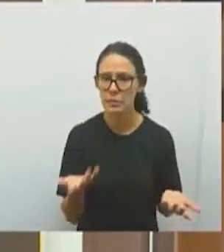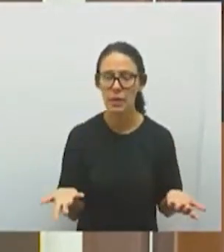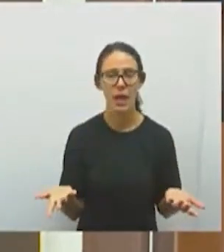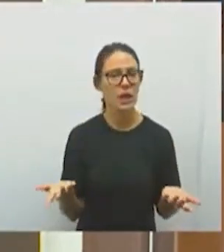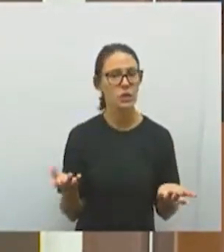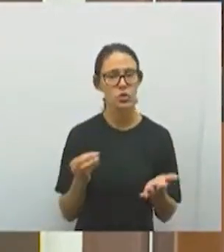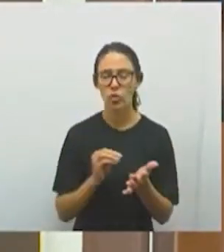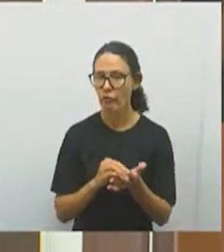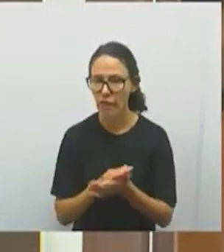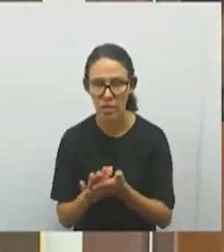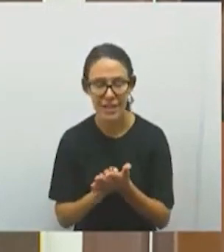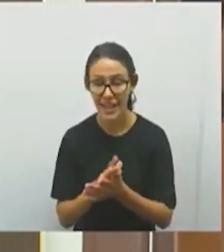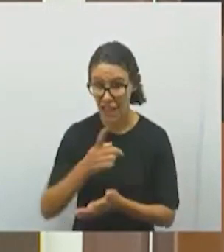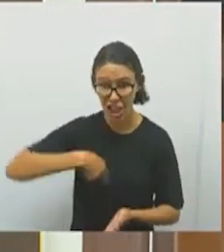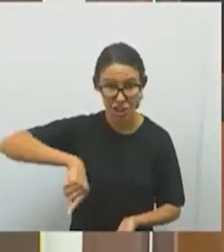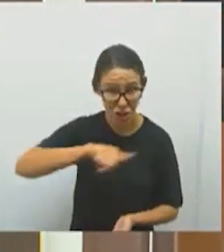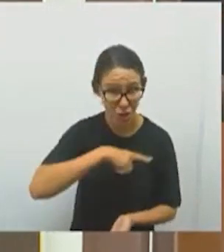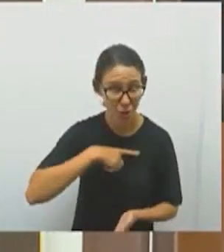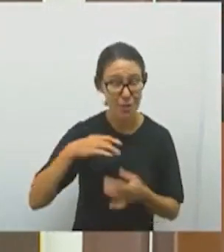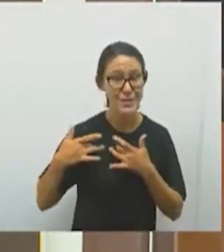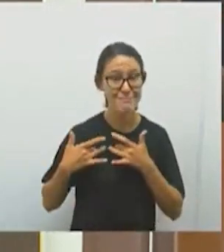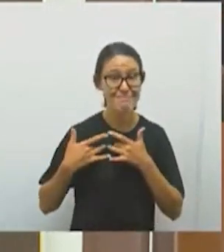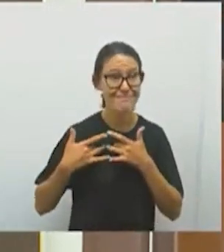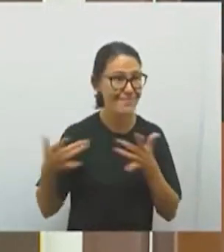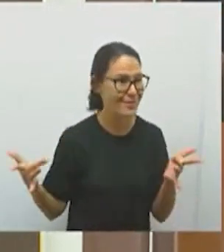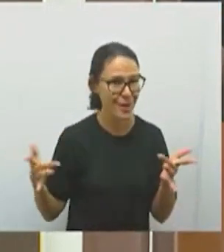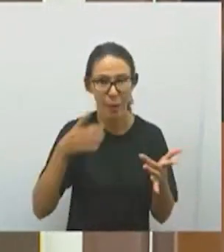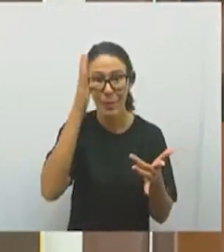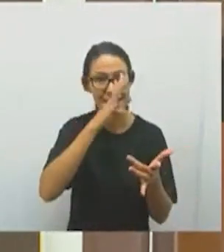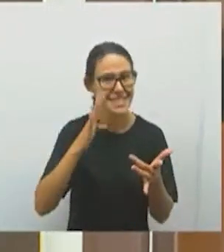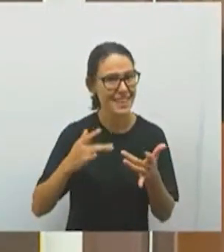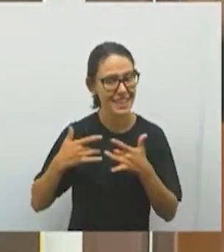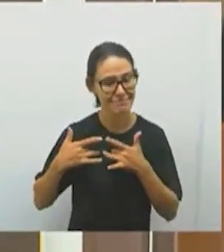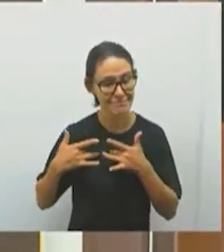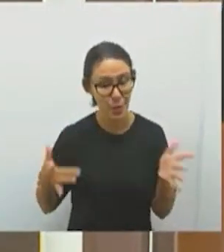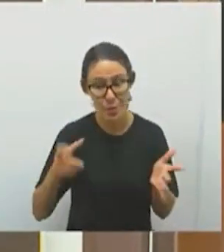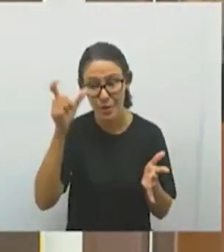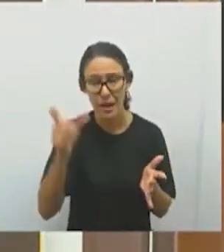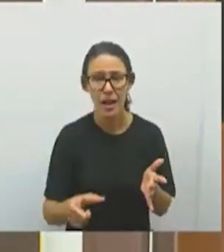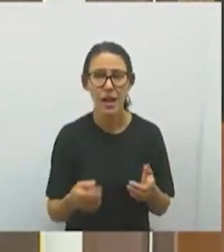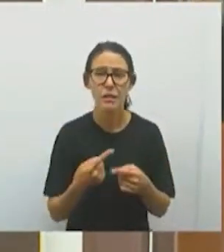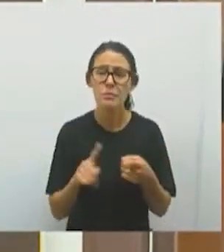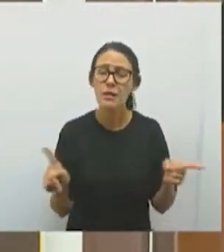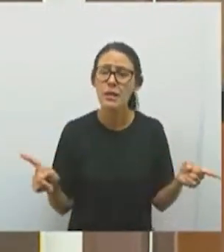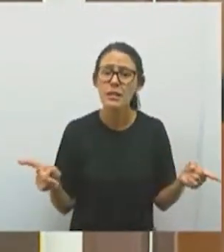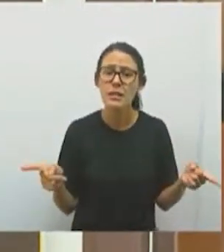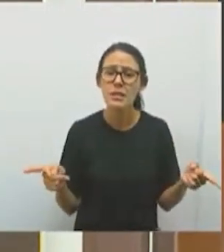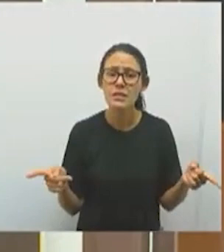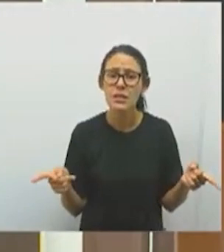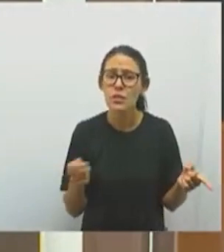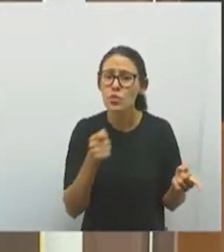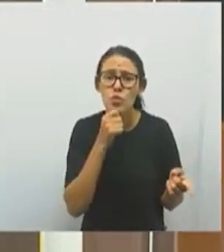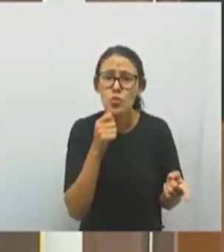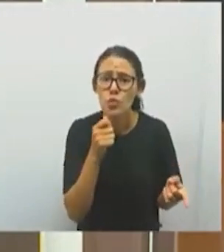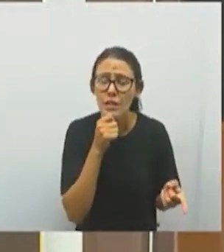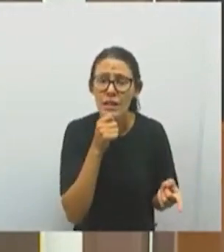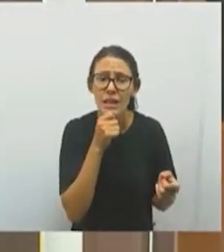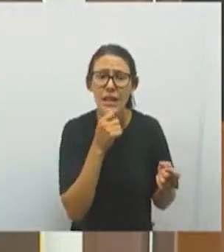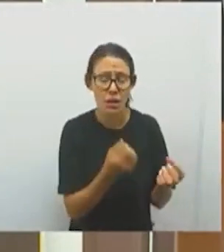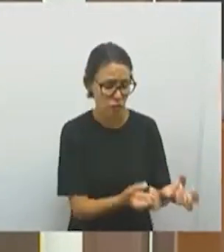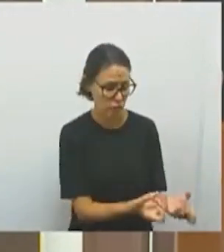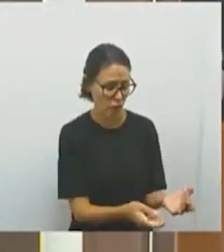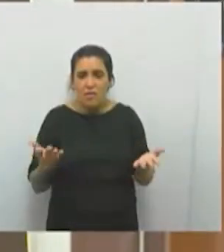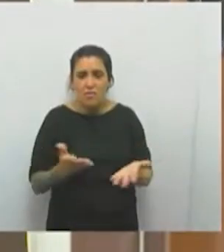um povo maravilhoso que é um povo solidário que é o brasileiro mas as pessoas não tem o que cozinhar não tem fogão em suas casas